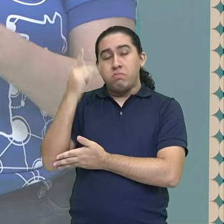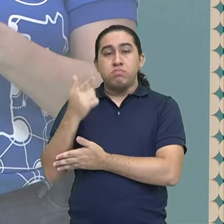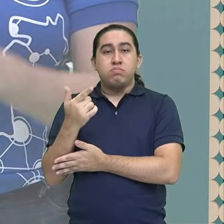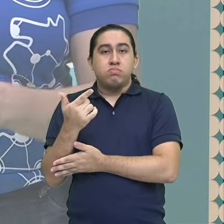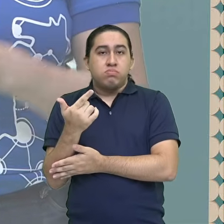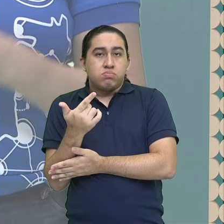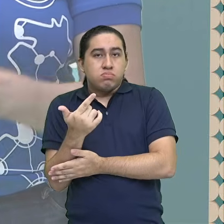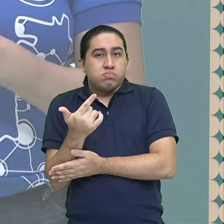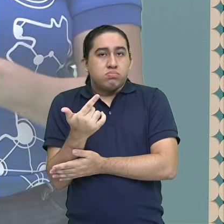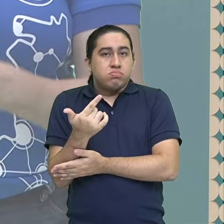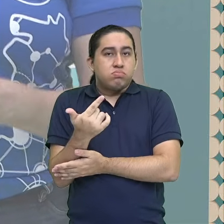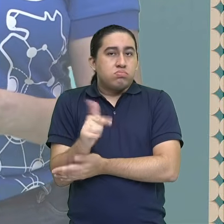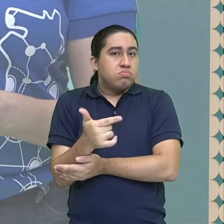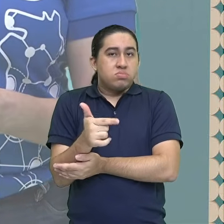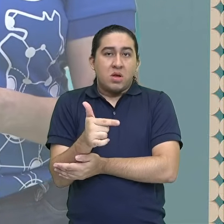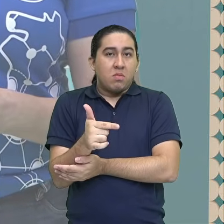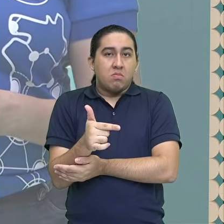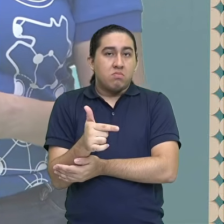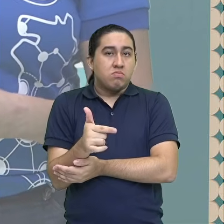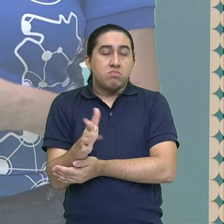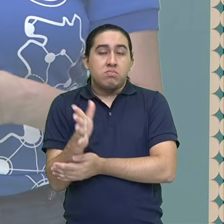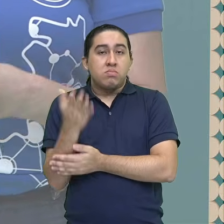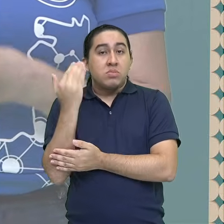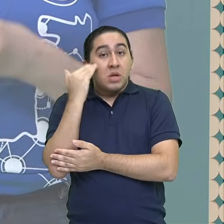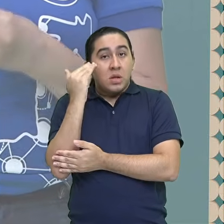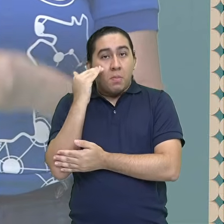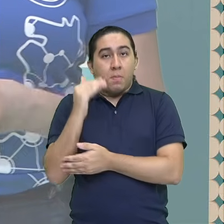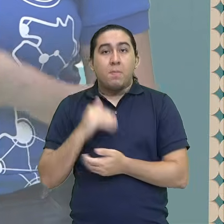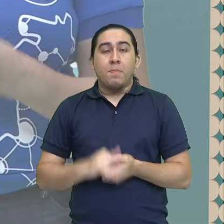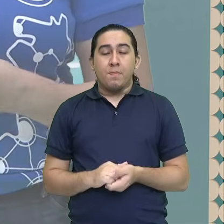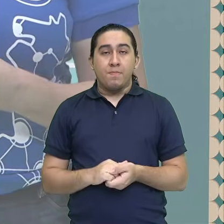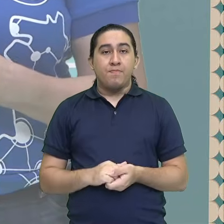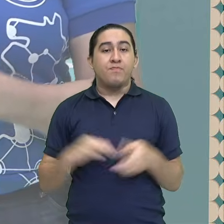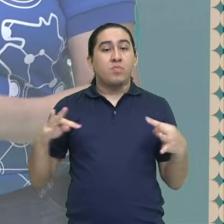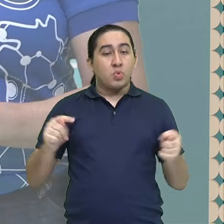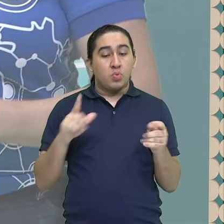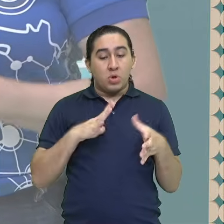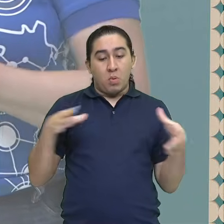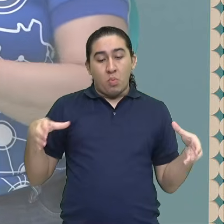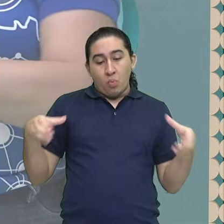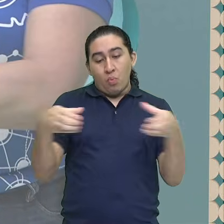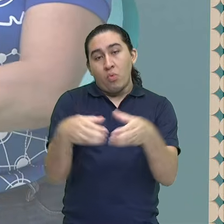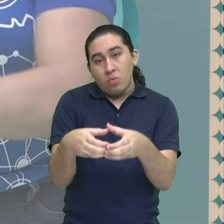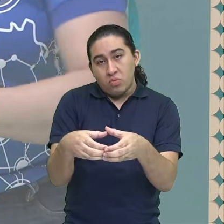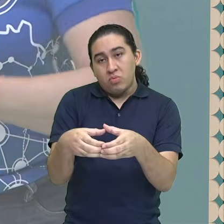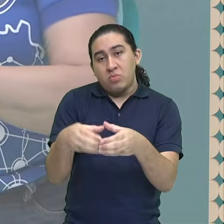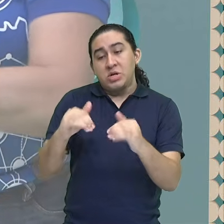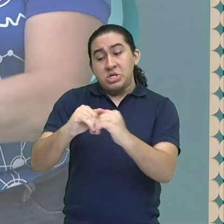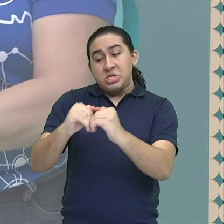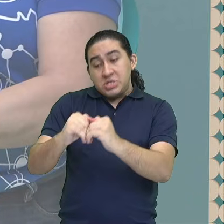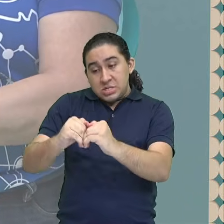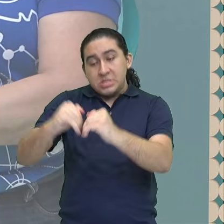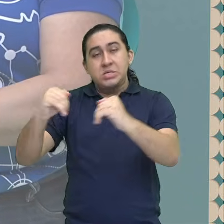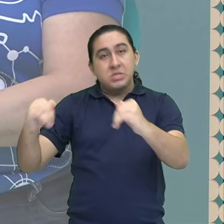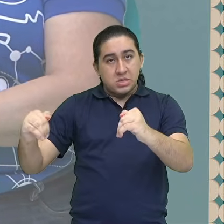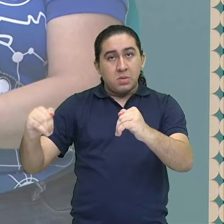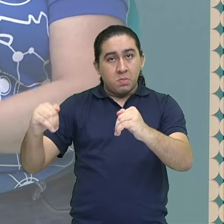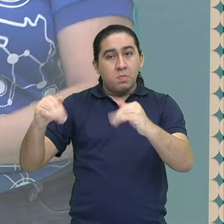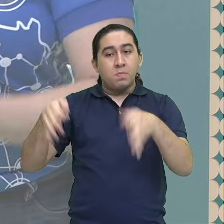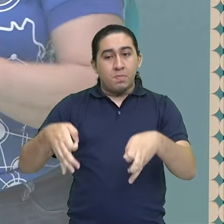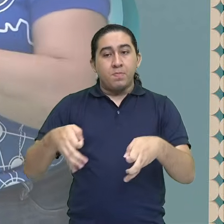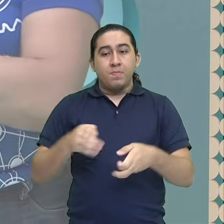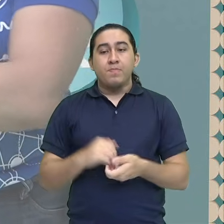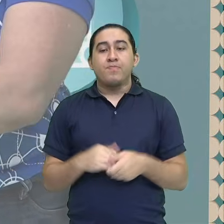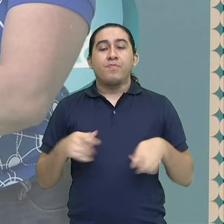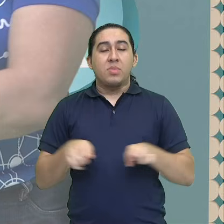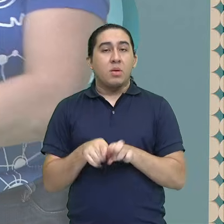pessoa não vai ouvir o que eu vou falar. Então, tudo que você vai restringir, você vai isolar, tirar fora, né?